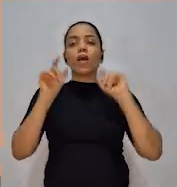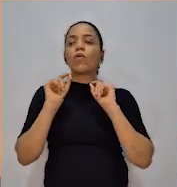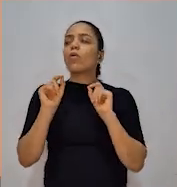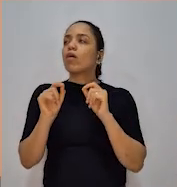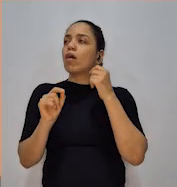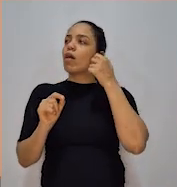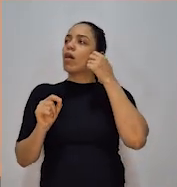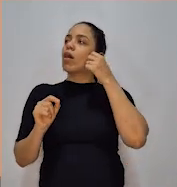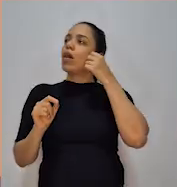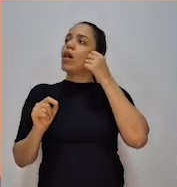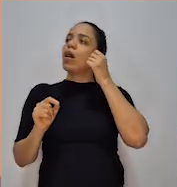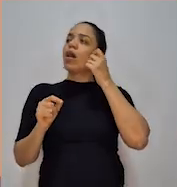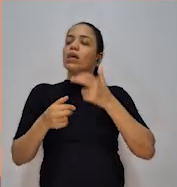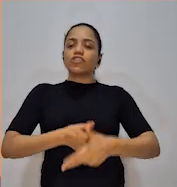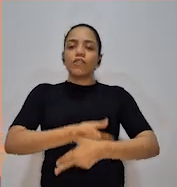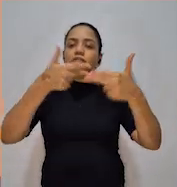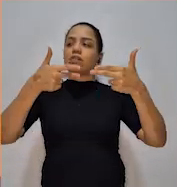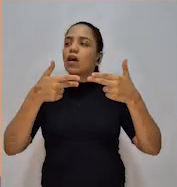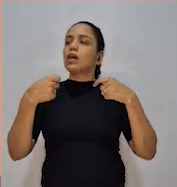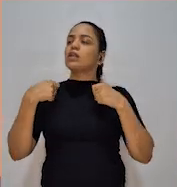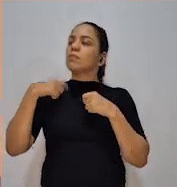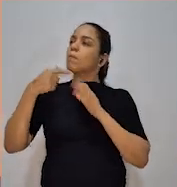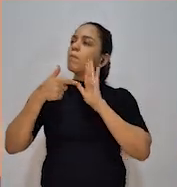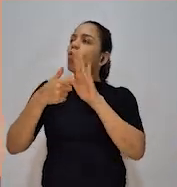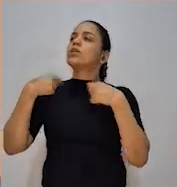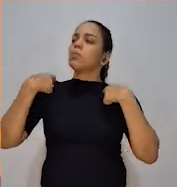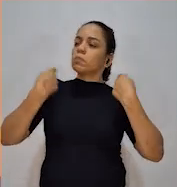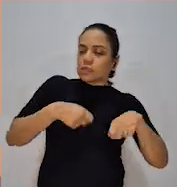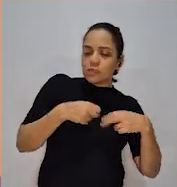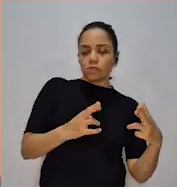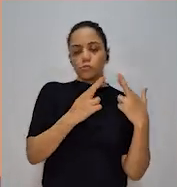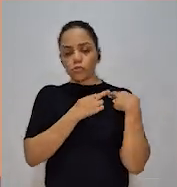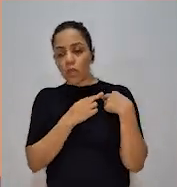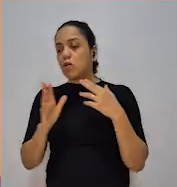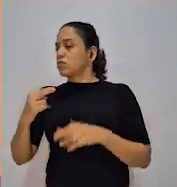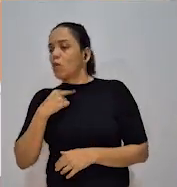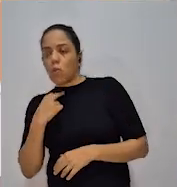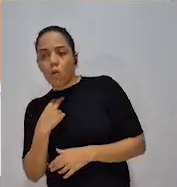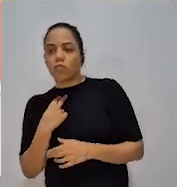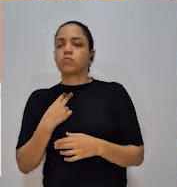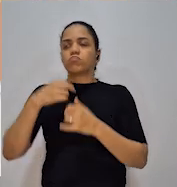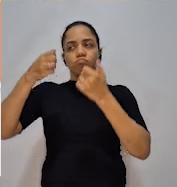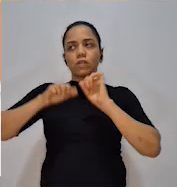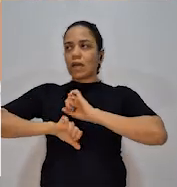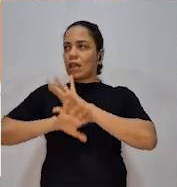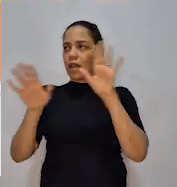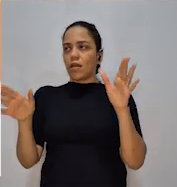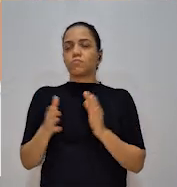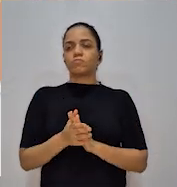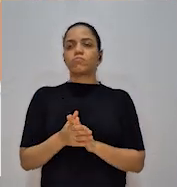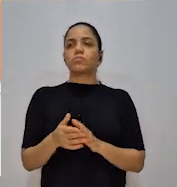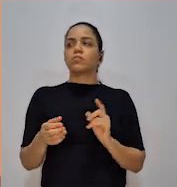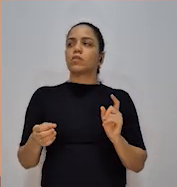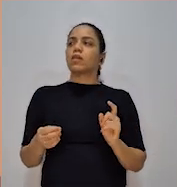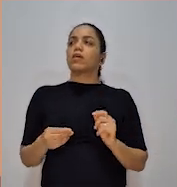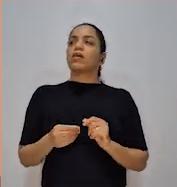exemplo do que deve e do que não se deve fazer também. Então, muito obrigada e devolvo a palavra para você. Em seguida, a Amanda vai fechar o nosso